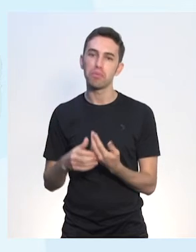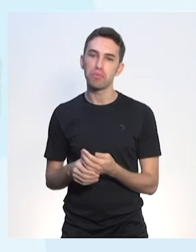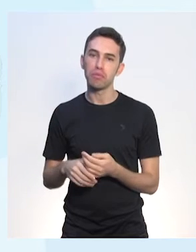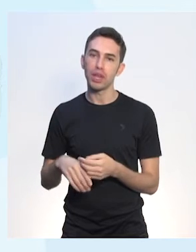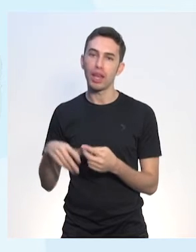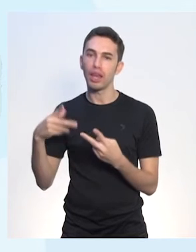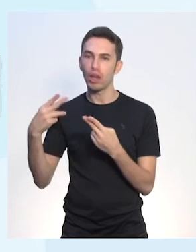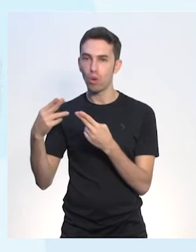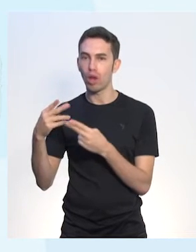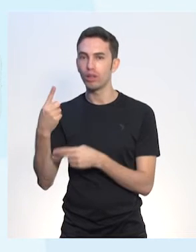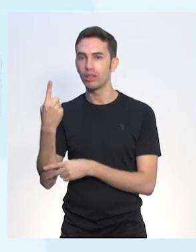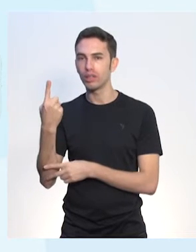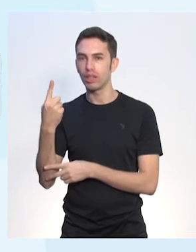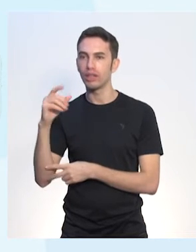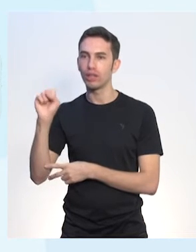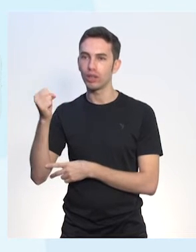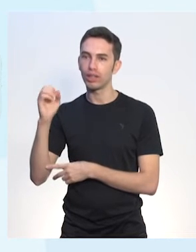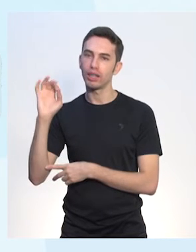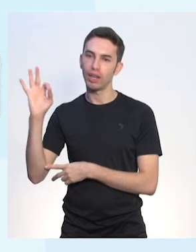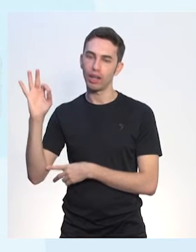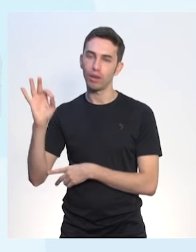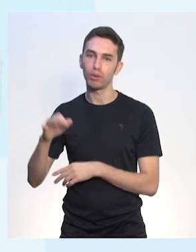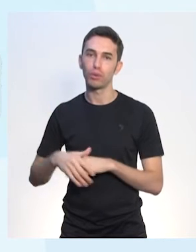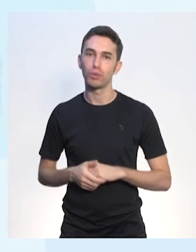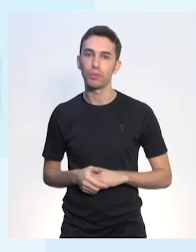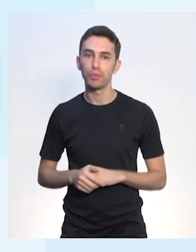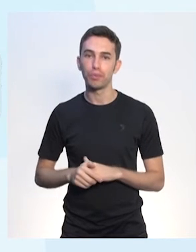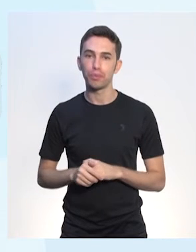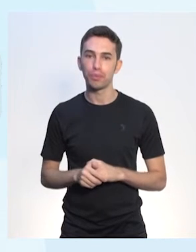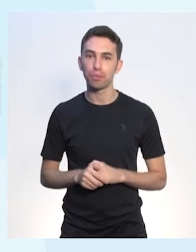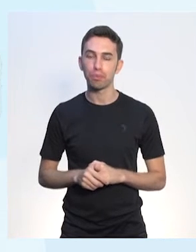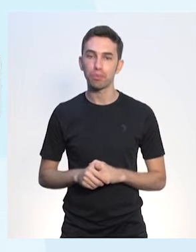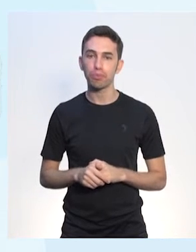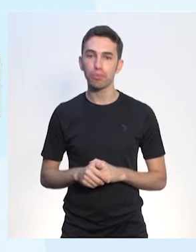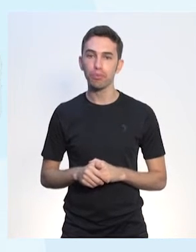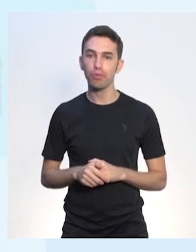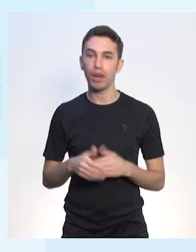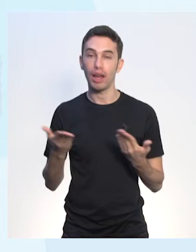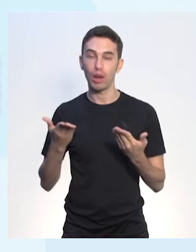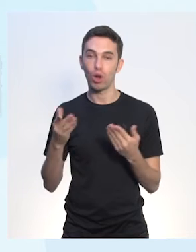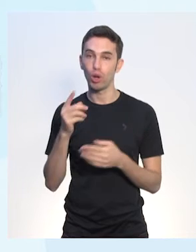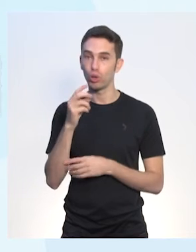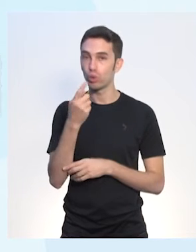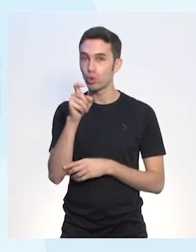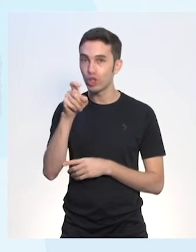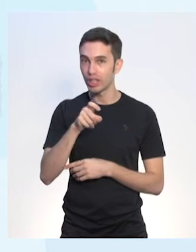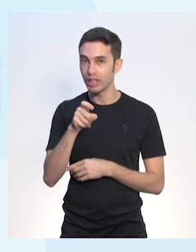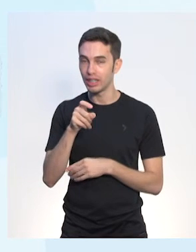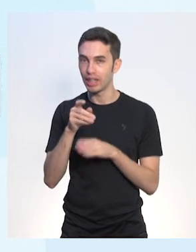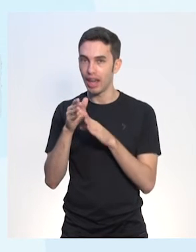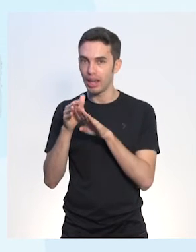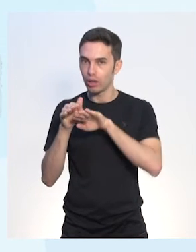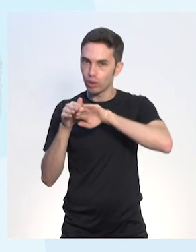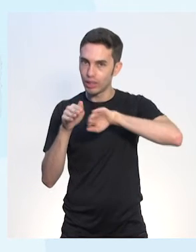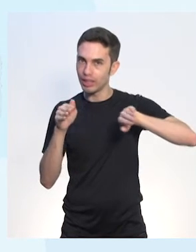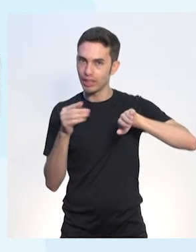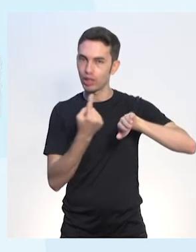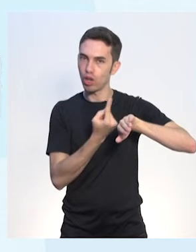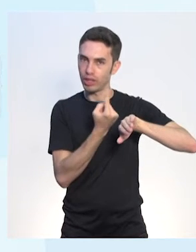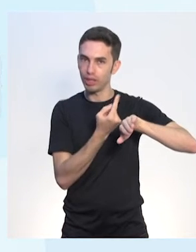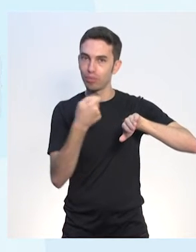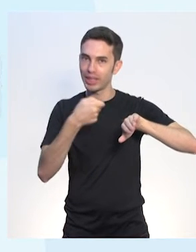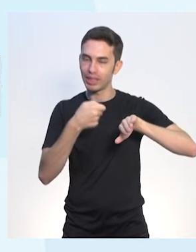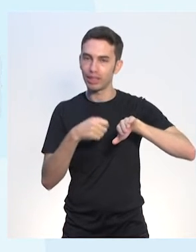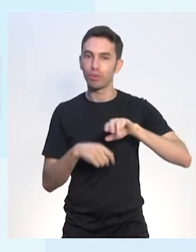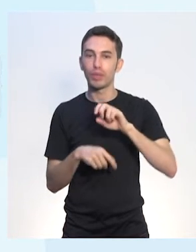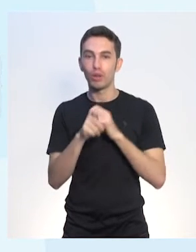Perfeito. igual a 180. Eu tenho que isolar o x, porque é ele que eu quero encontrar. Não é isso? Sim. Então, vai